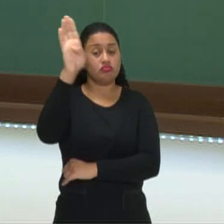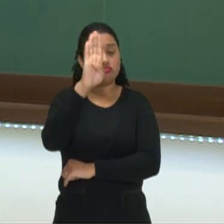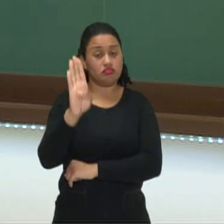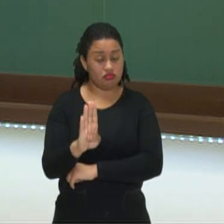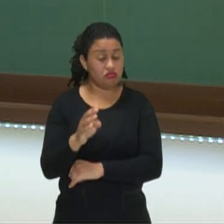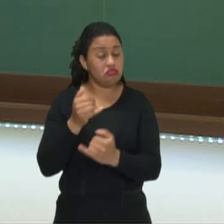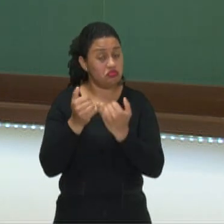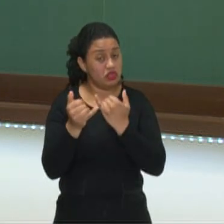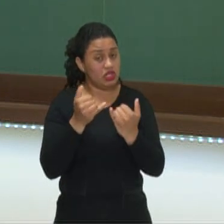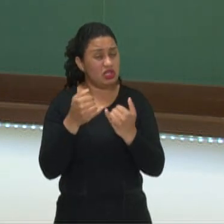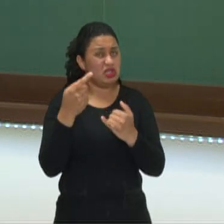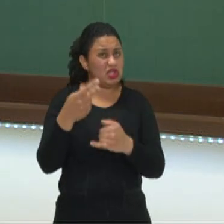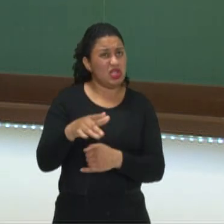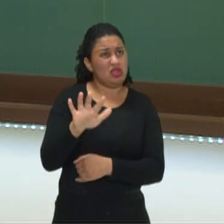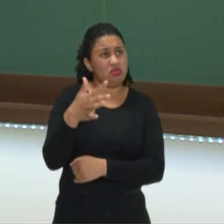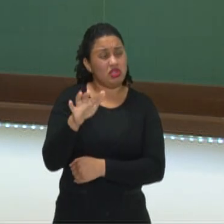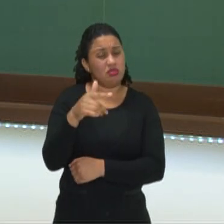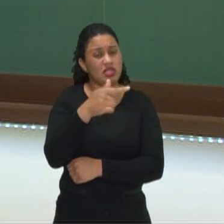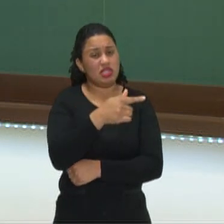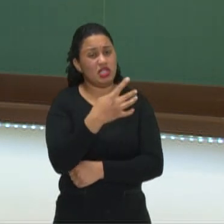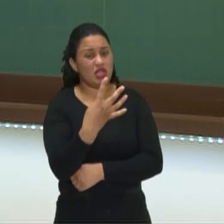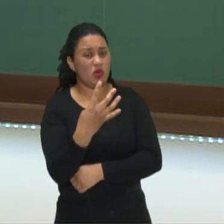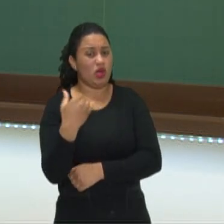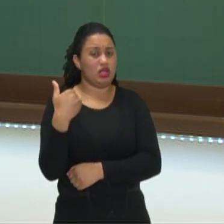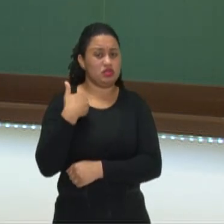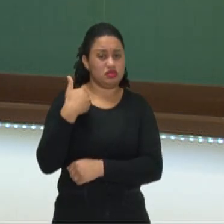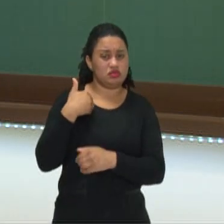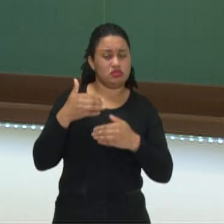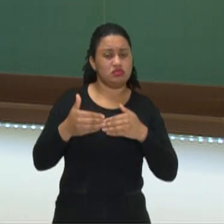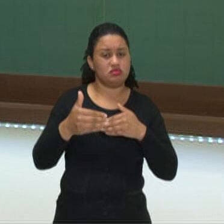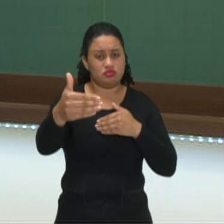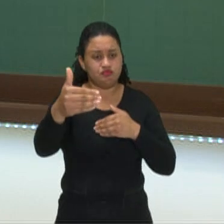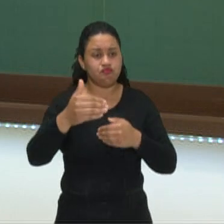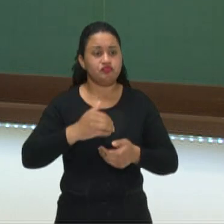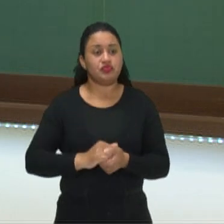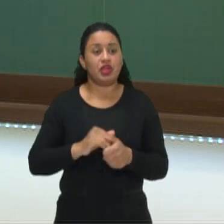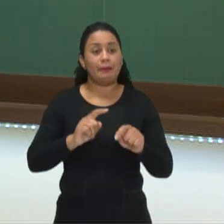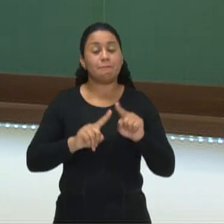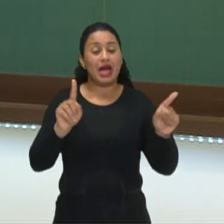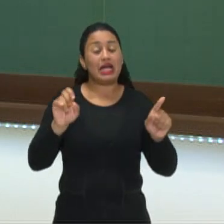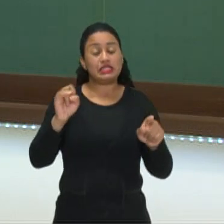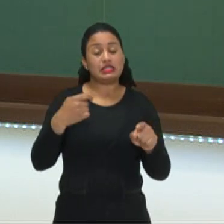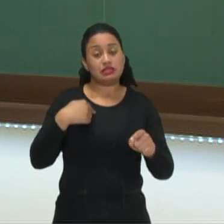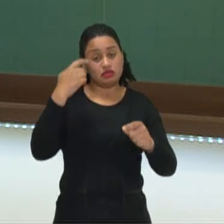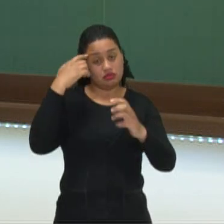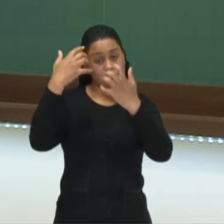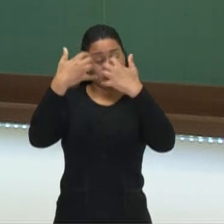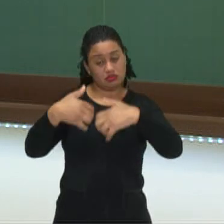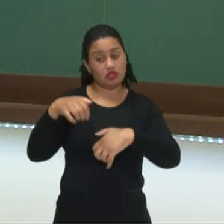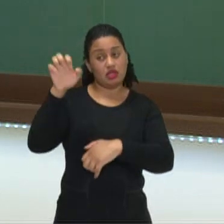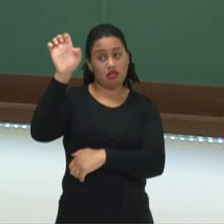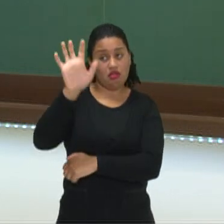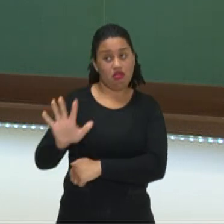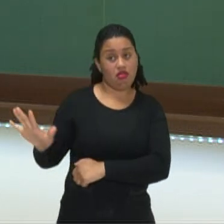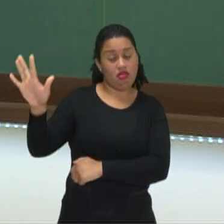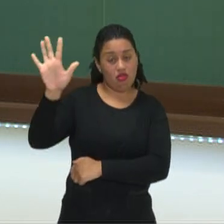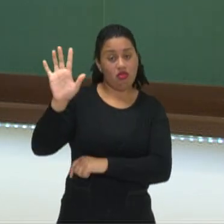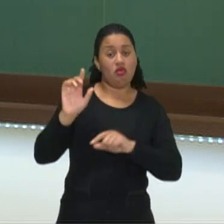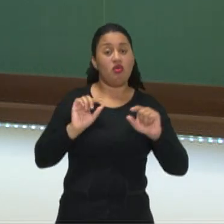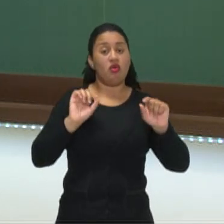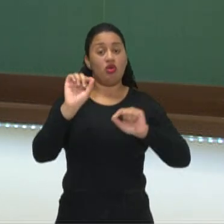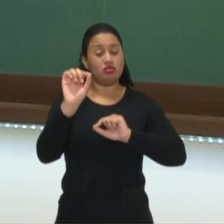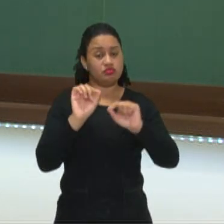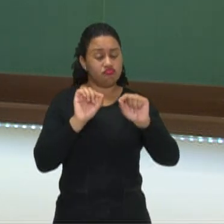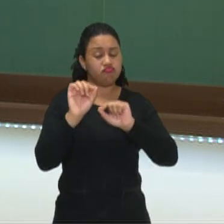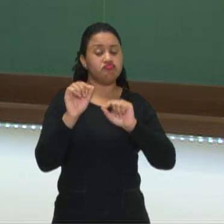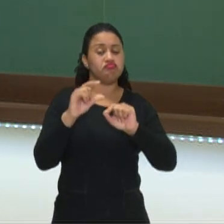Brasil, que está por volta de 74 anos. Mas, se a gente levar em consideração o continente europeu, com